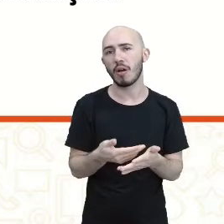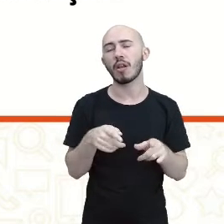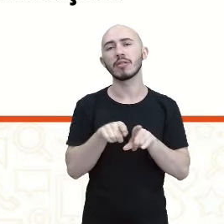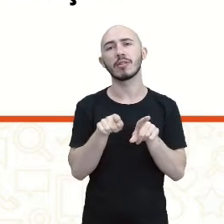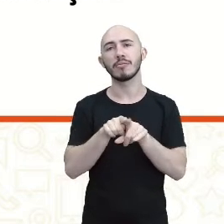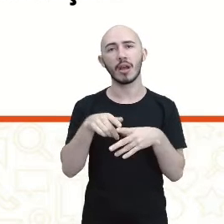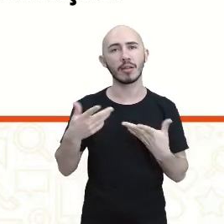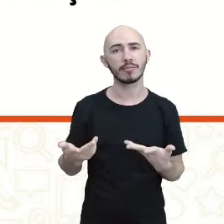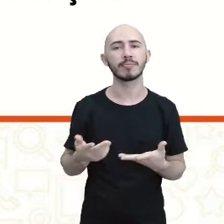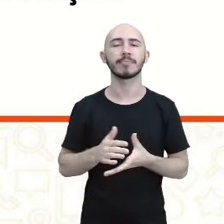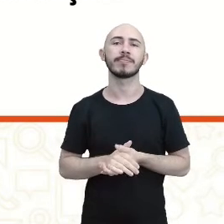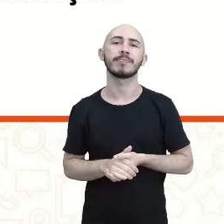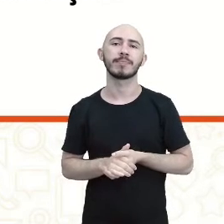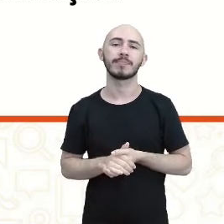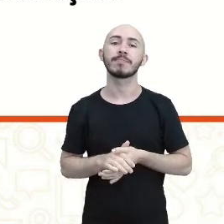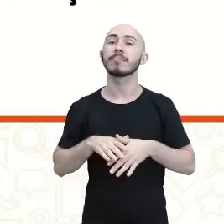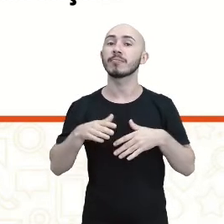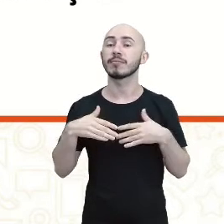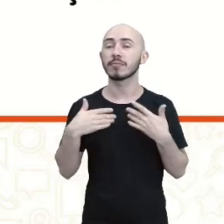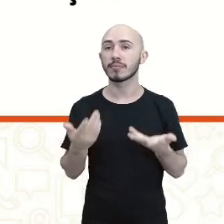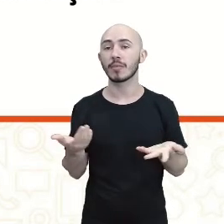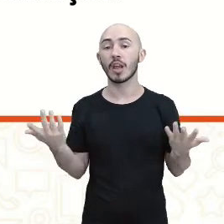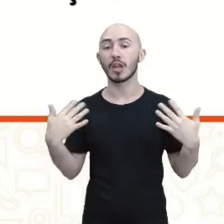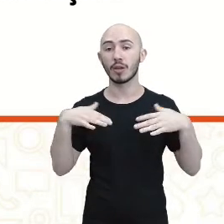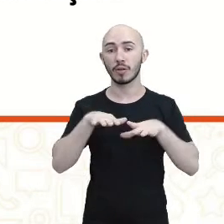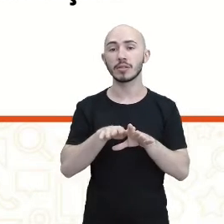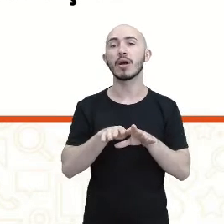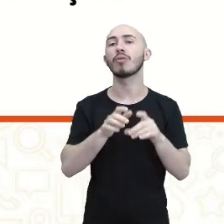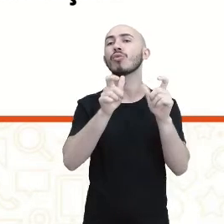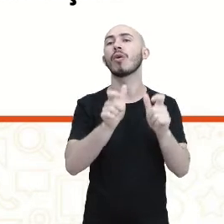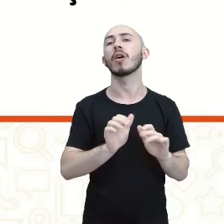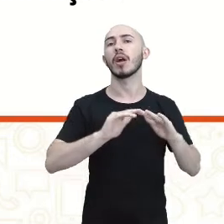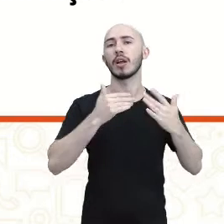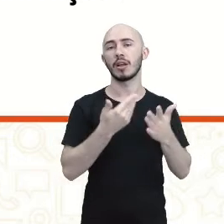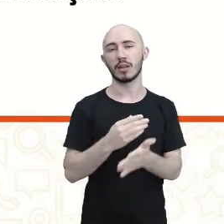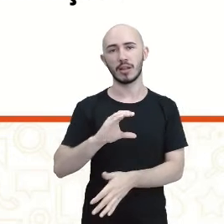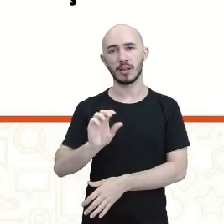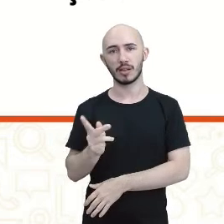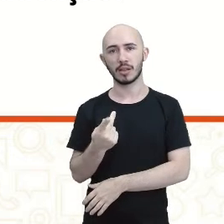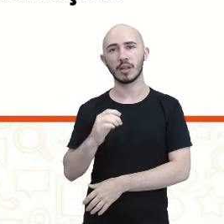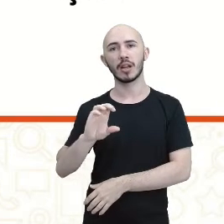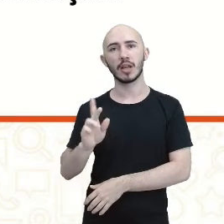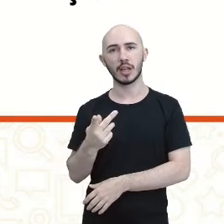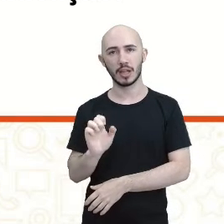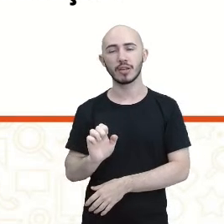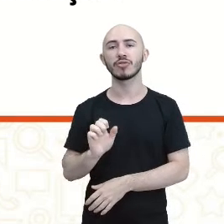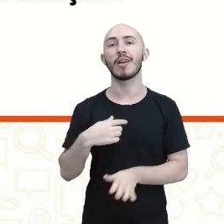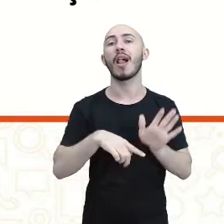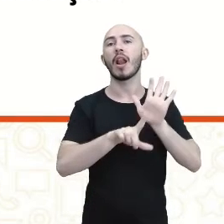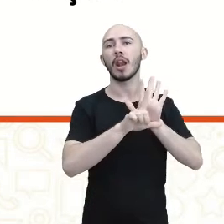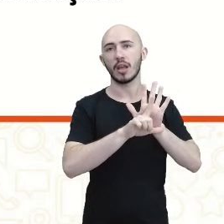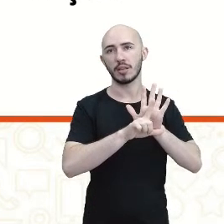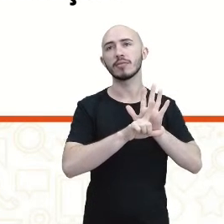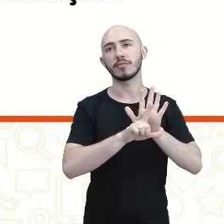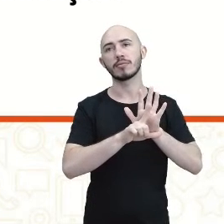essa temática. A inclusão da creche nas leis de diretrizes e bases da Educação Nacional